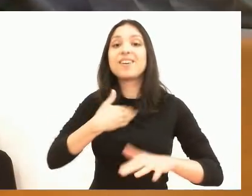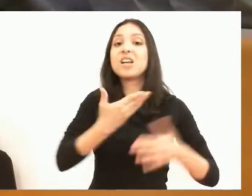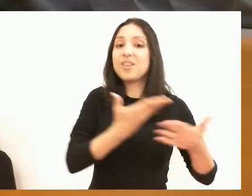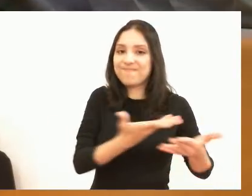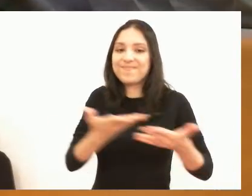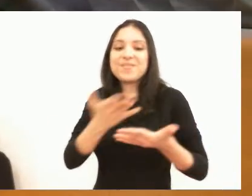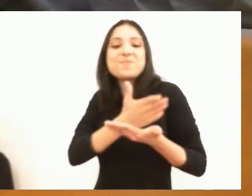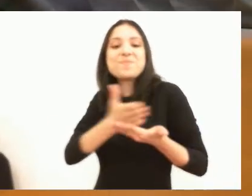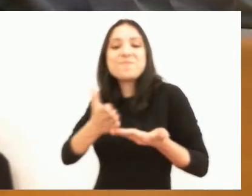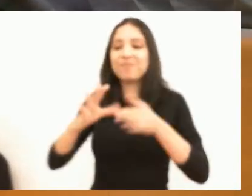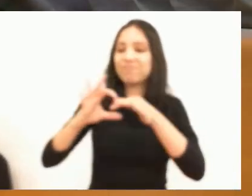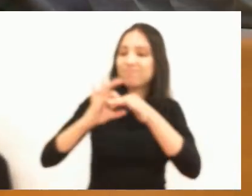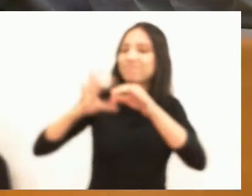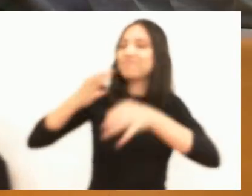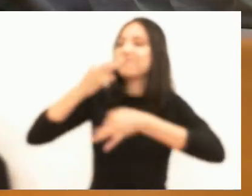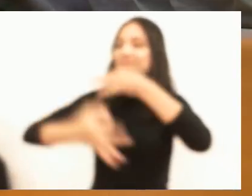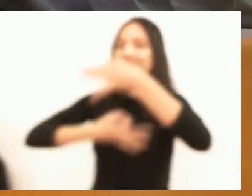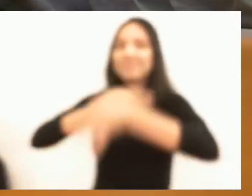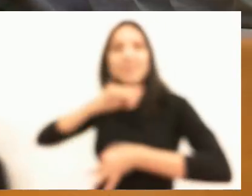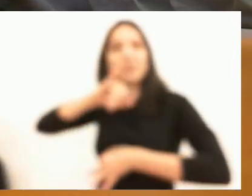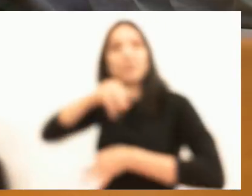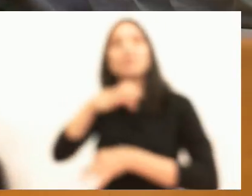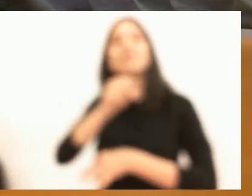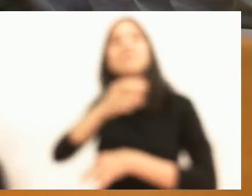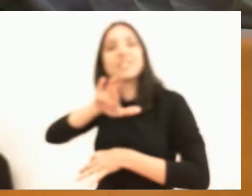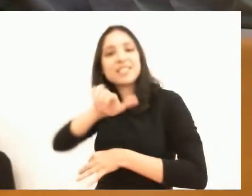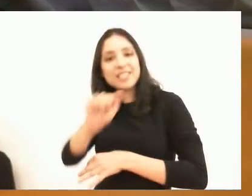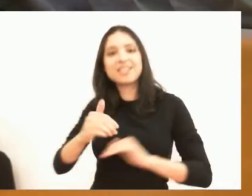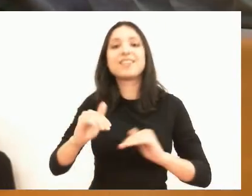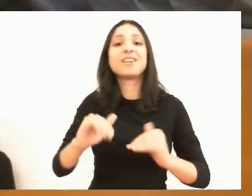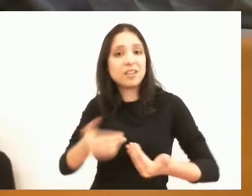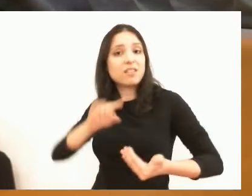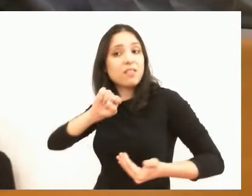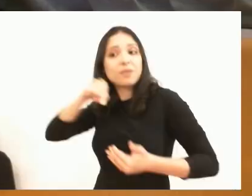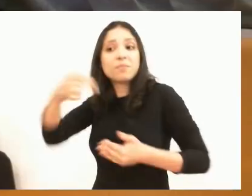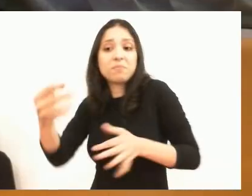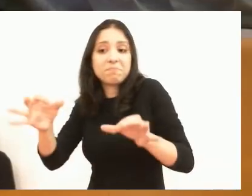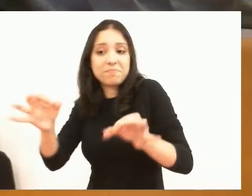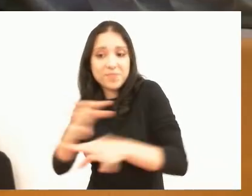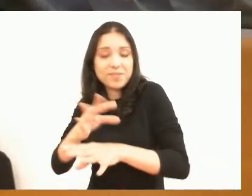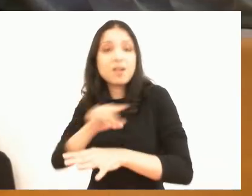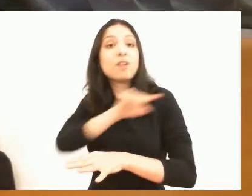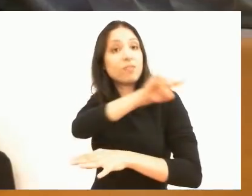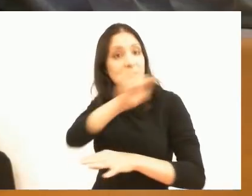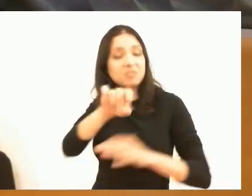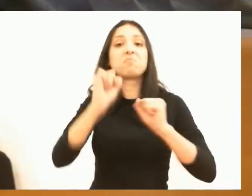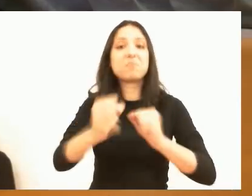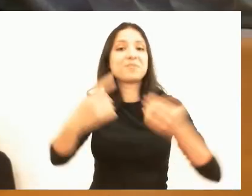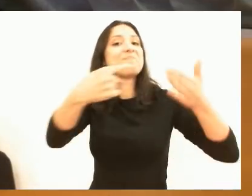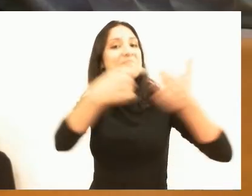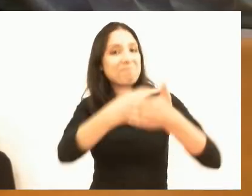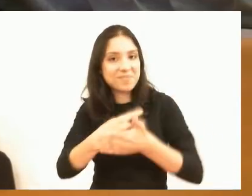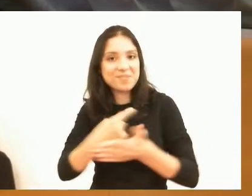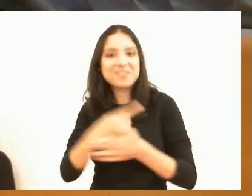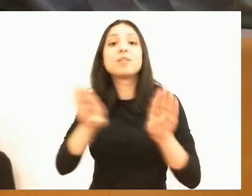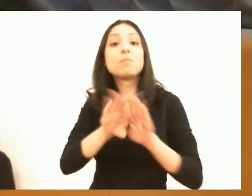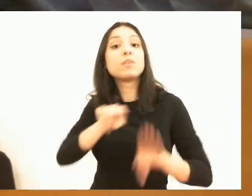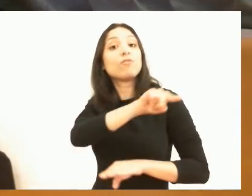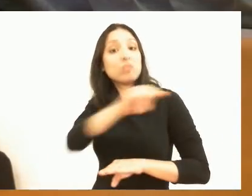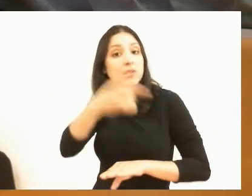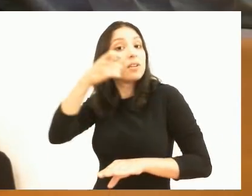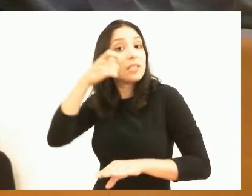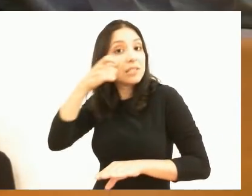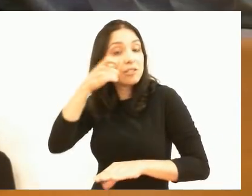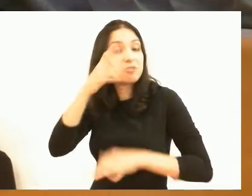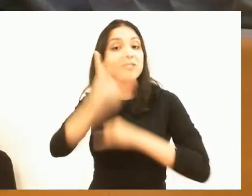para jussara e após a fala dela então estão todos convidados a fazer pergunta vocês que nos ouvem pela internet por